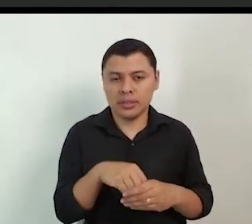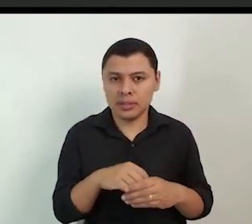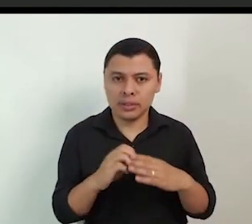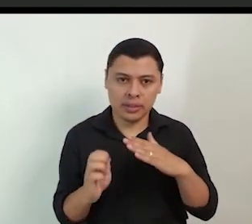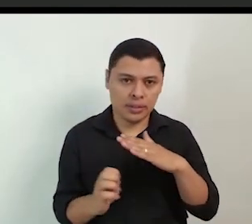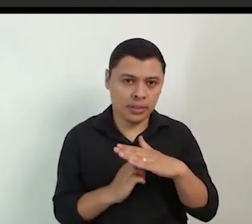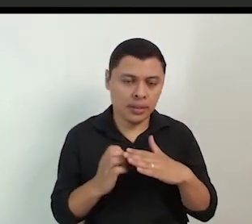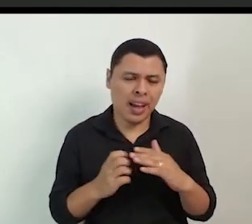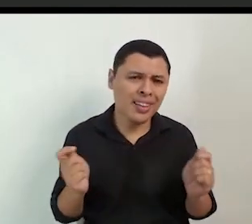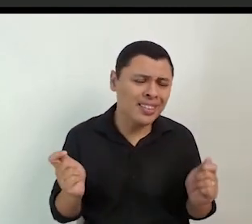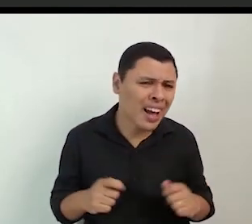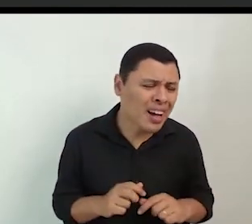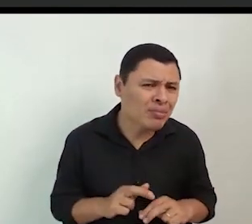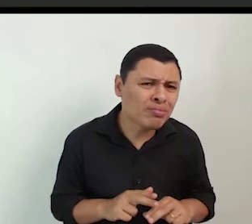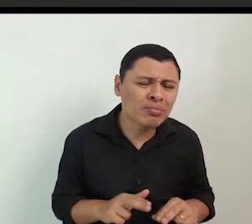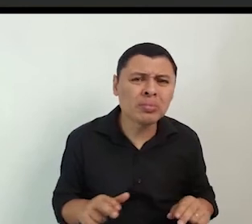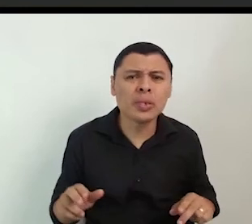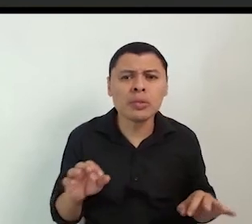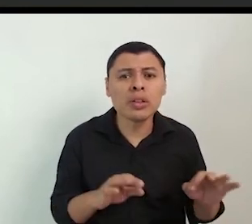de explorar, inclusive para os